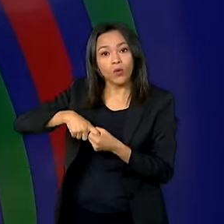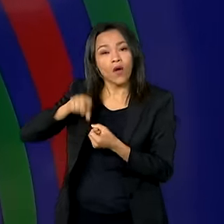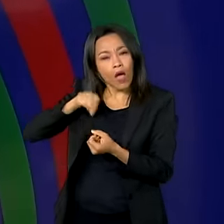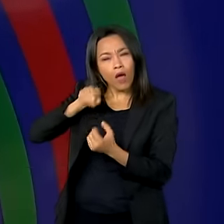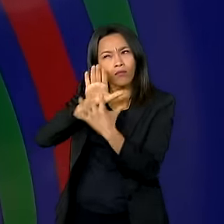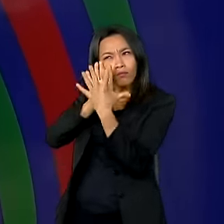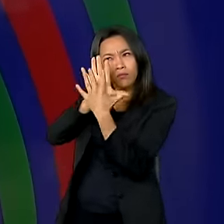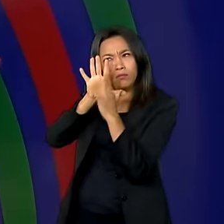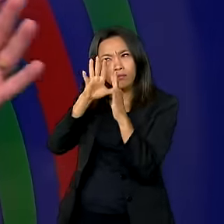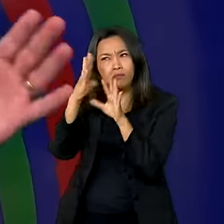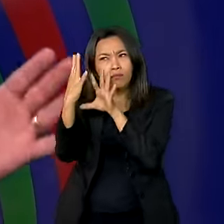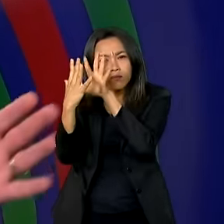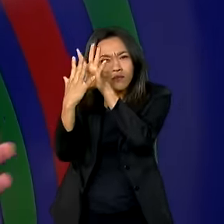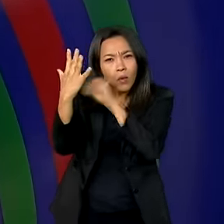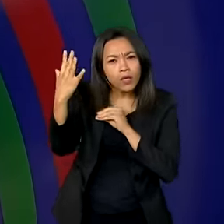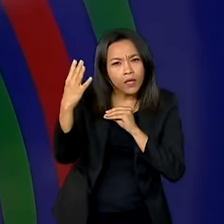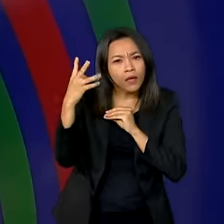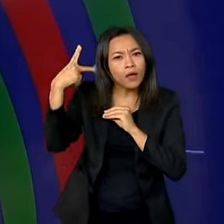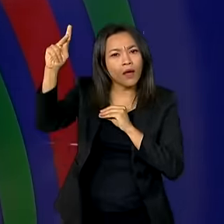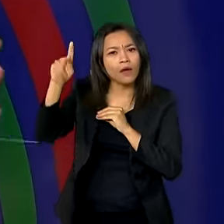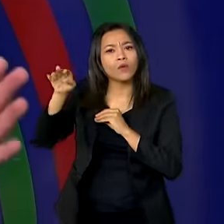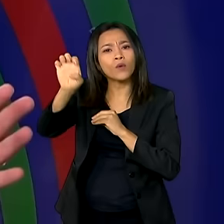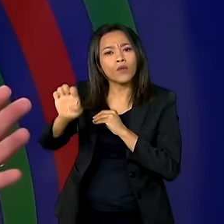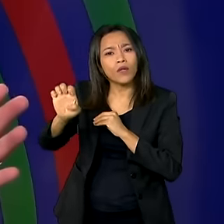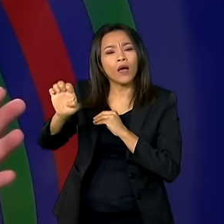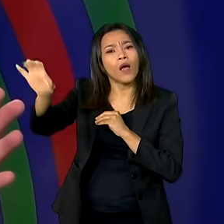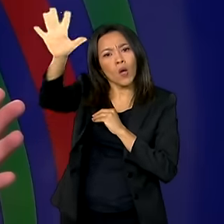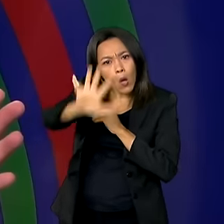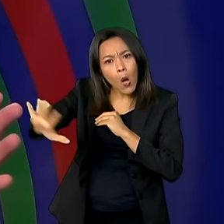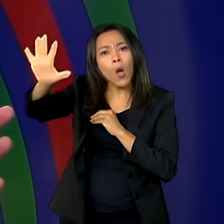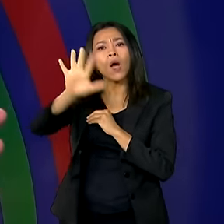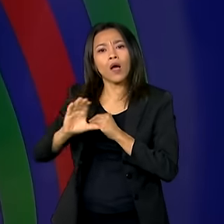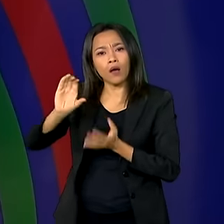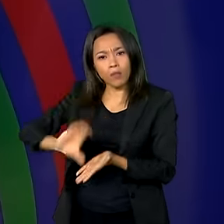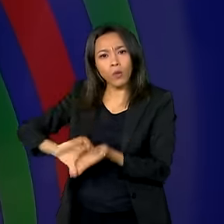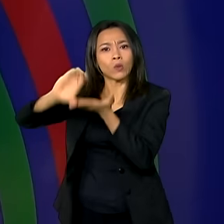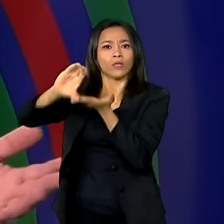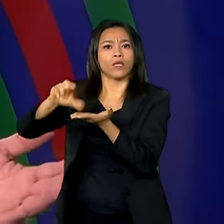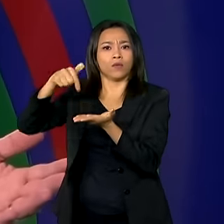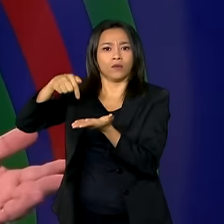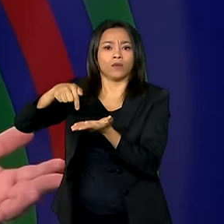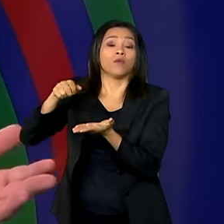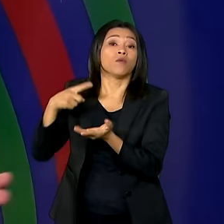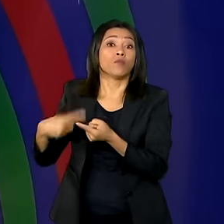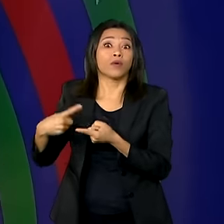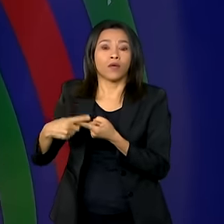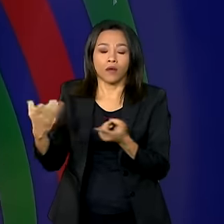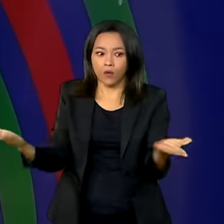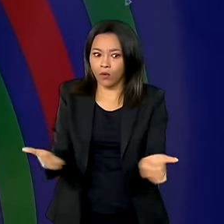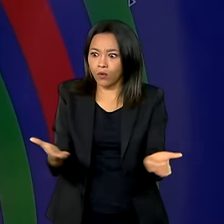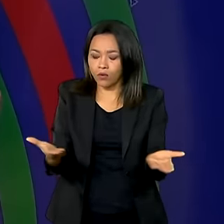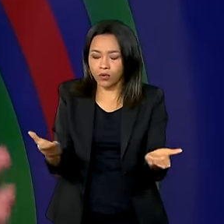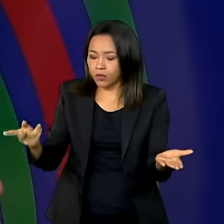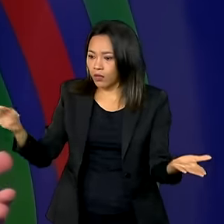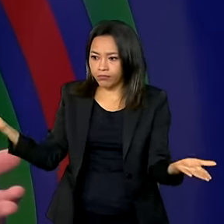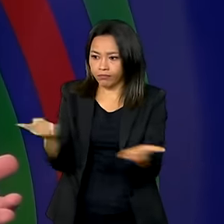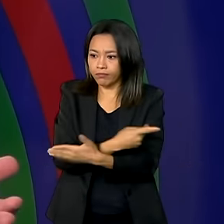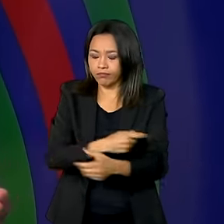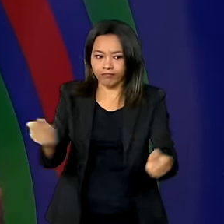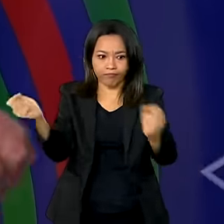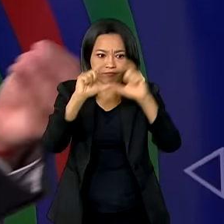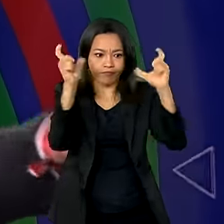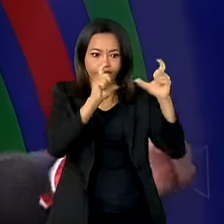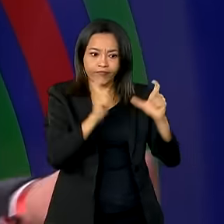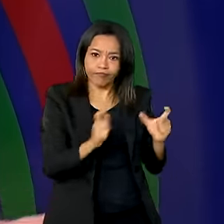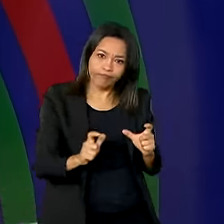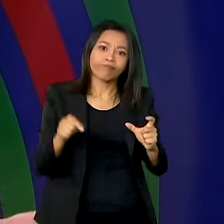Europeu, tem a ver para criar uma mesa de diálogo, para civilizar o debate político. Porque a gente está vivendo hoje um momento de ataques permanentes à